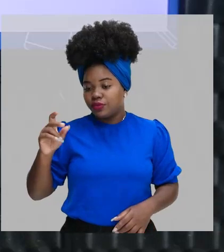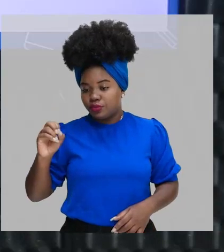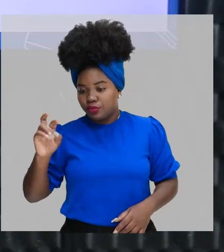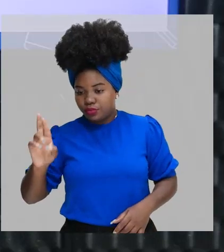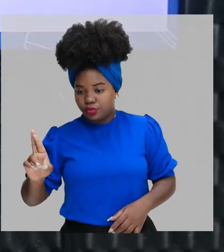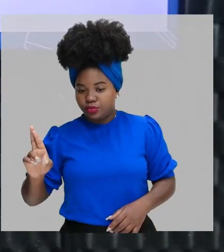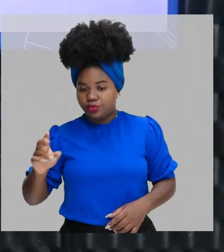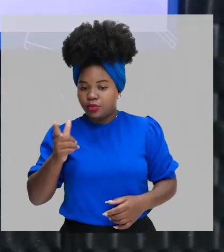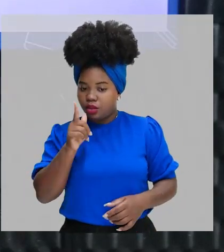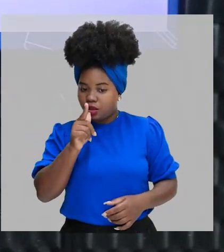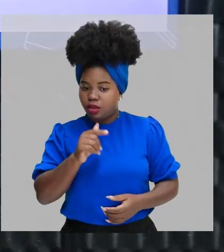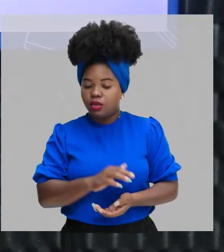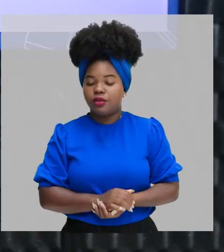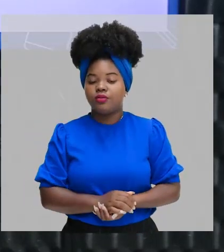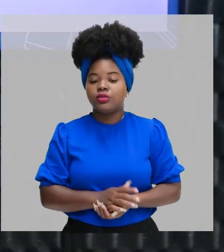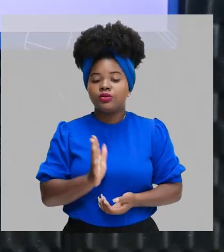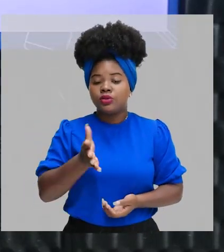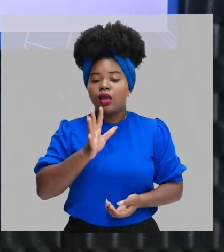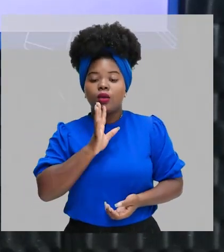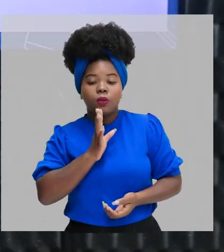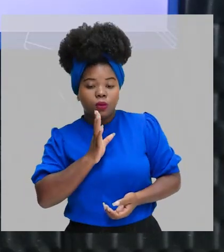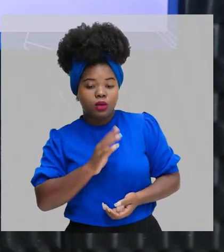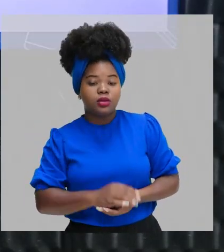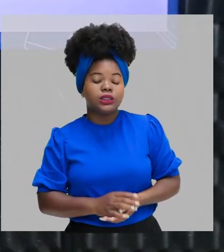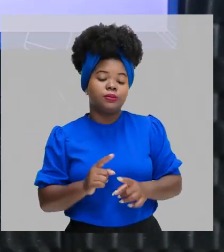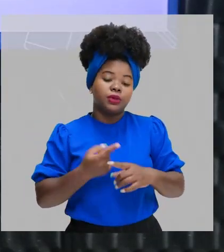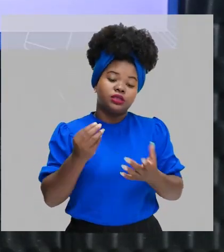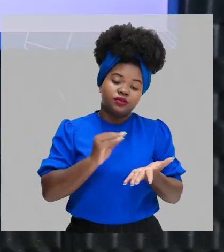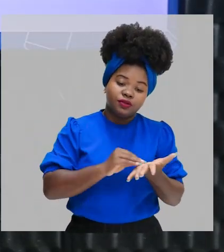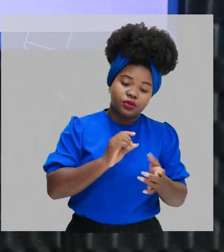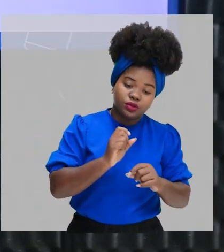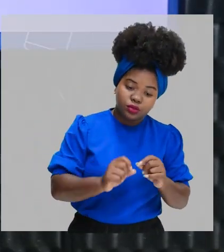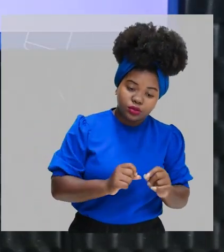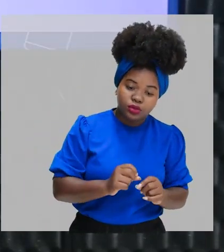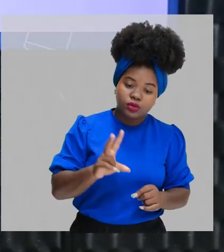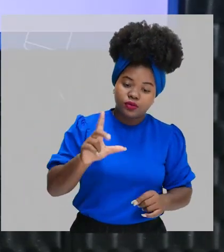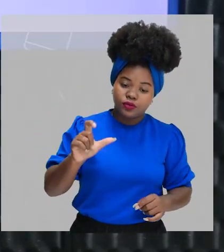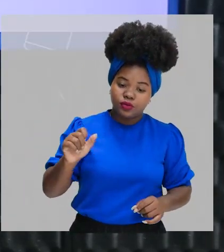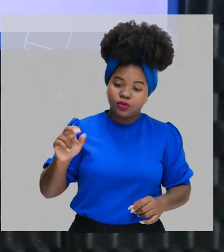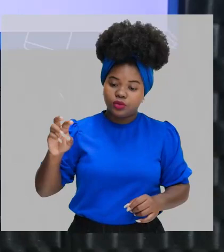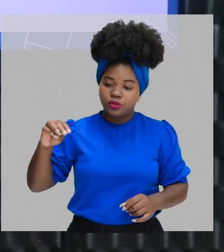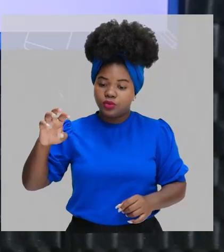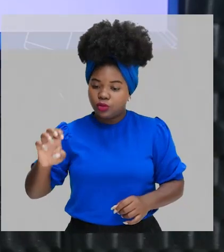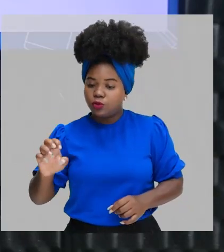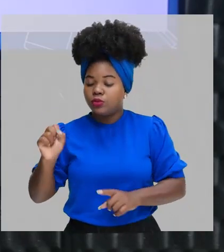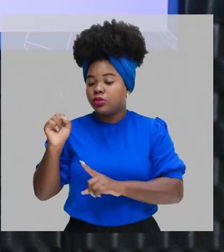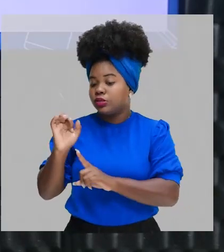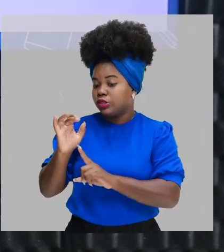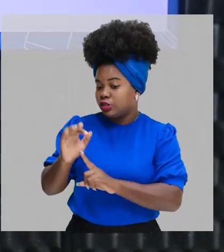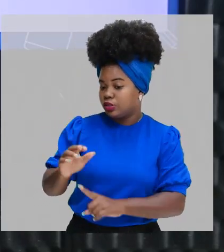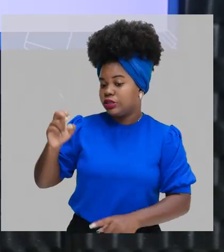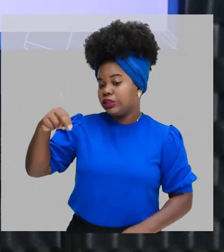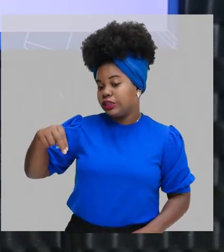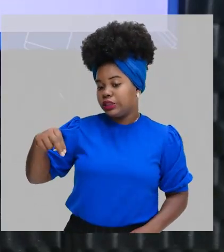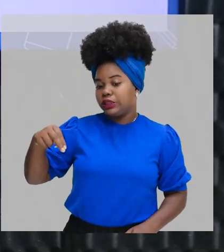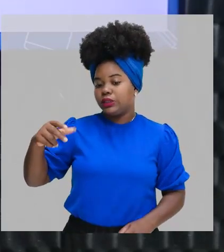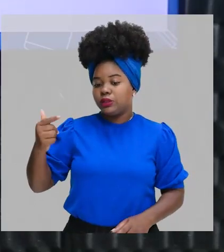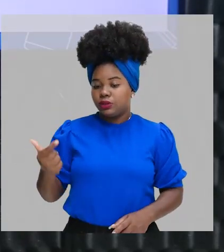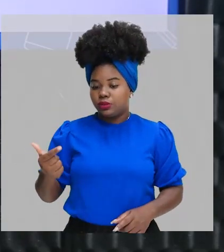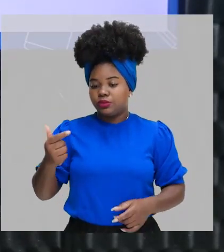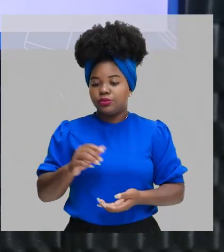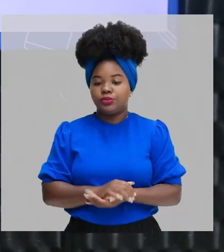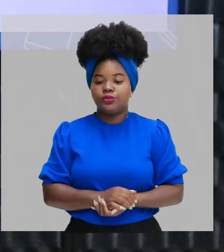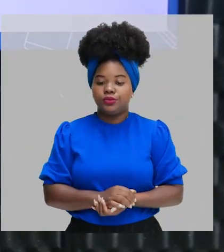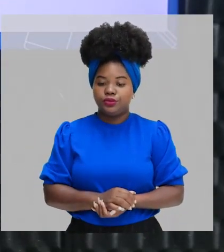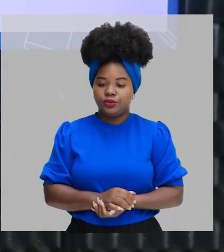já conhecemos. Só que falta ainda o volume de gás nitrogênio, certo?